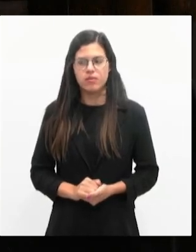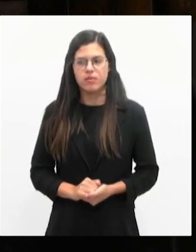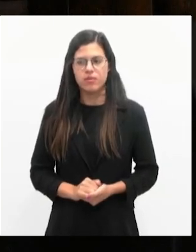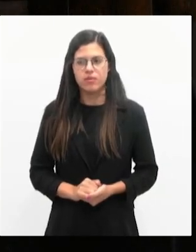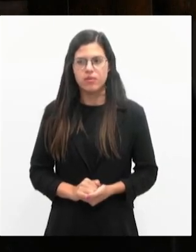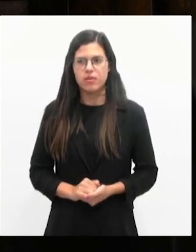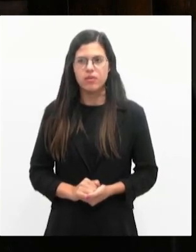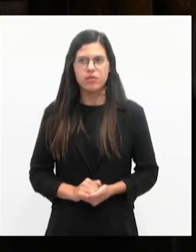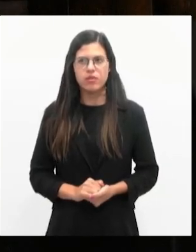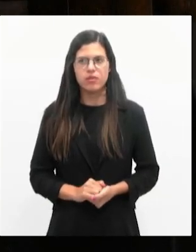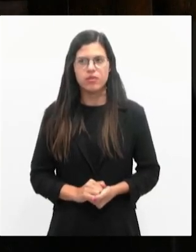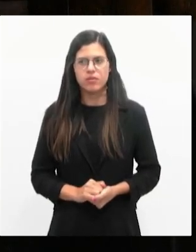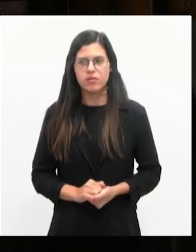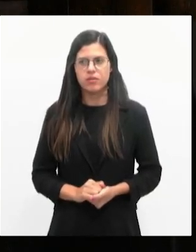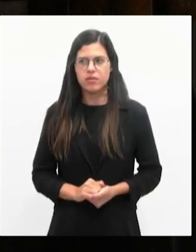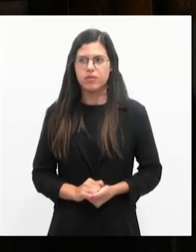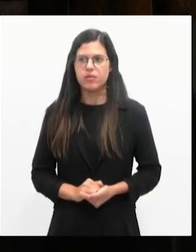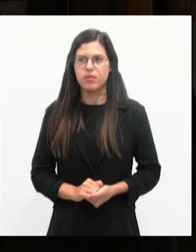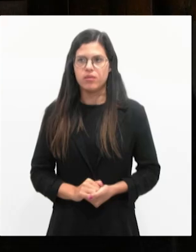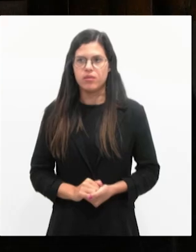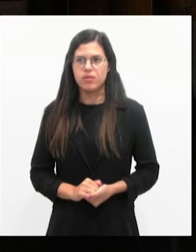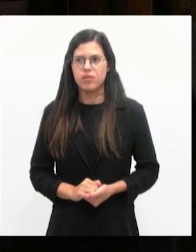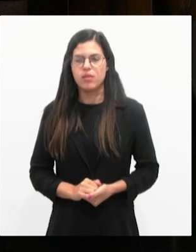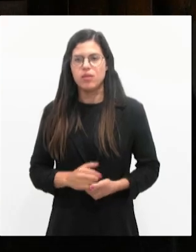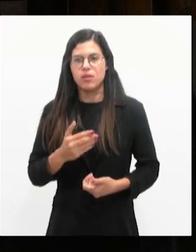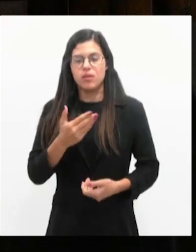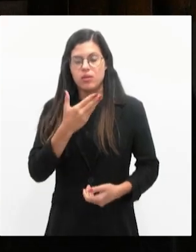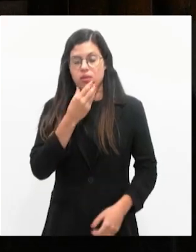auditivos. Senhor presidente,